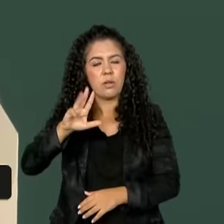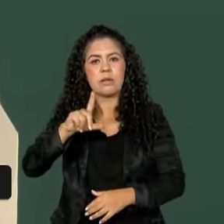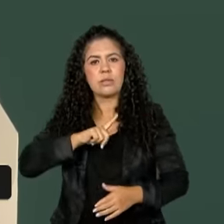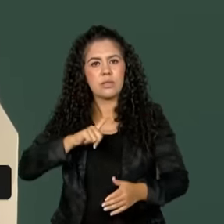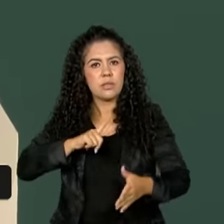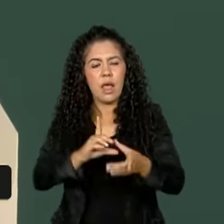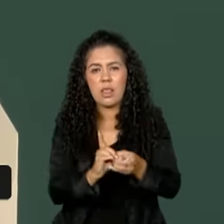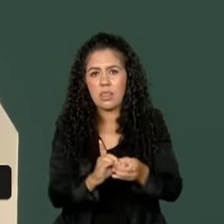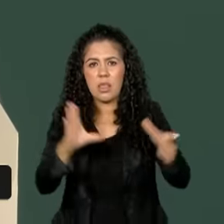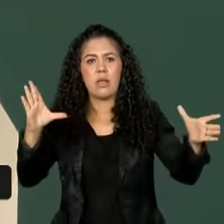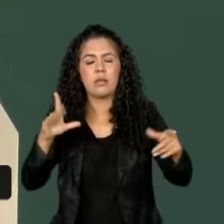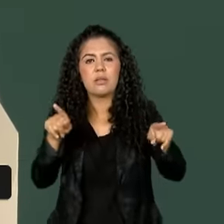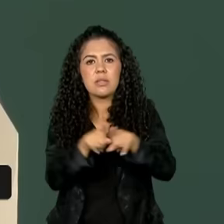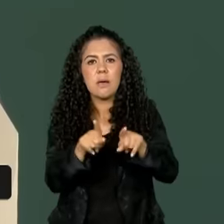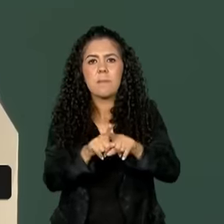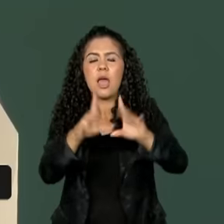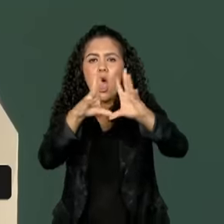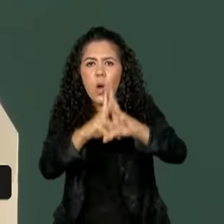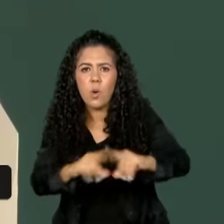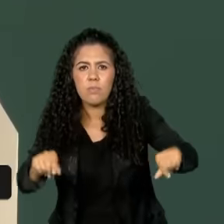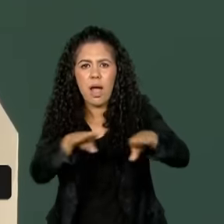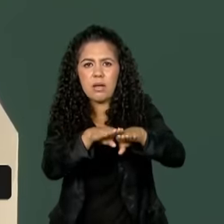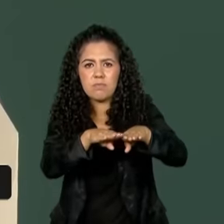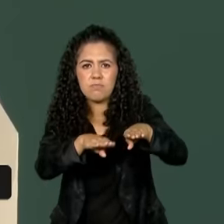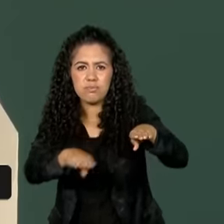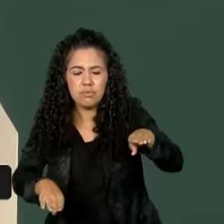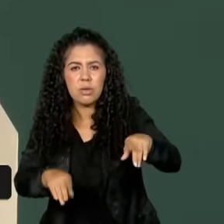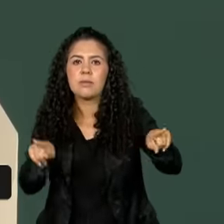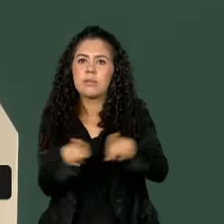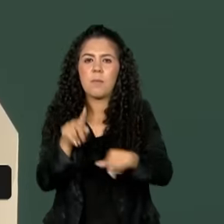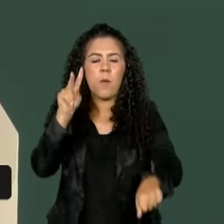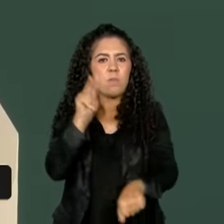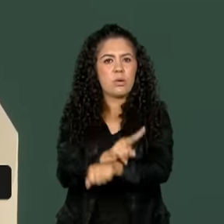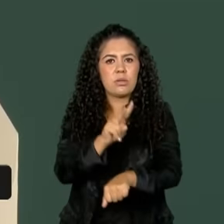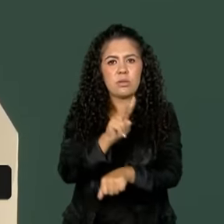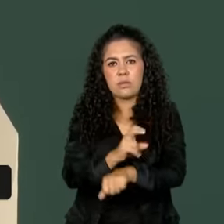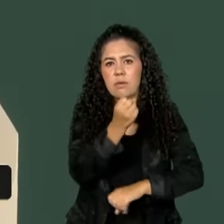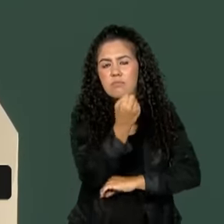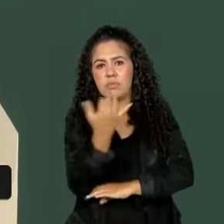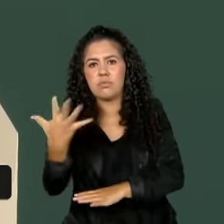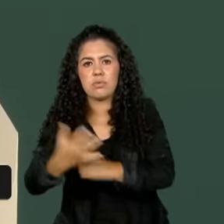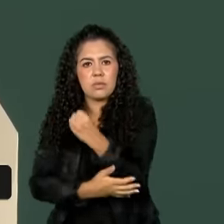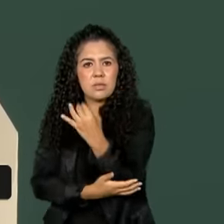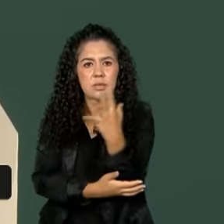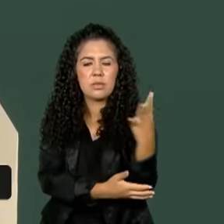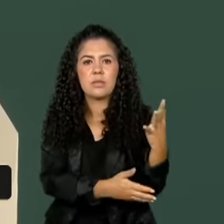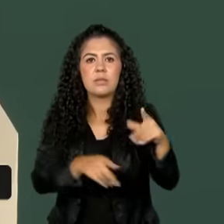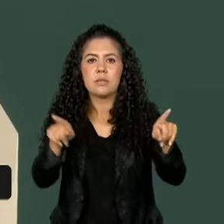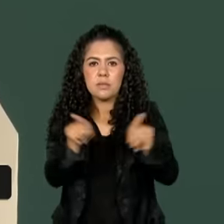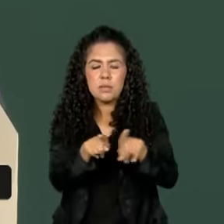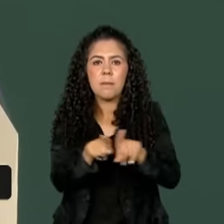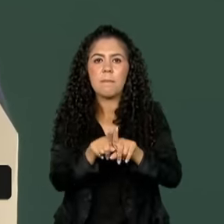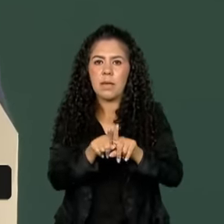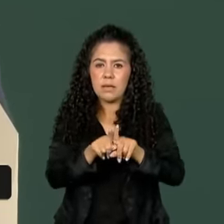o combate à desigualdade e com a proteção do meio ambiente e o enfrentamento da mudança do clima.